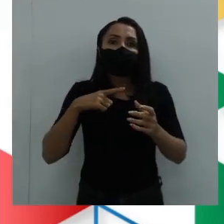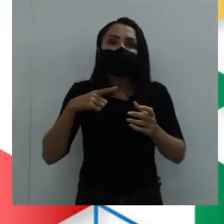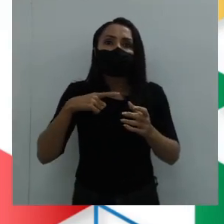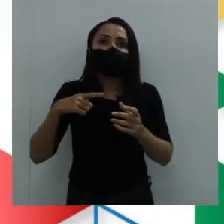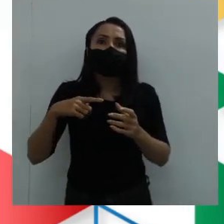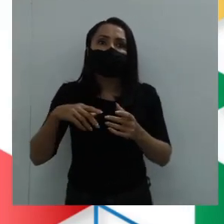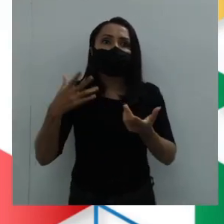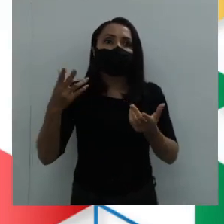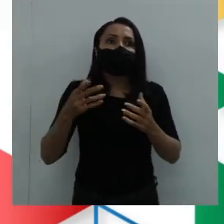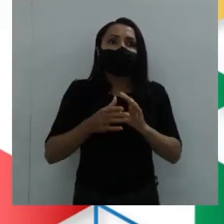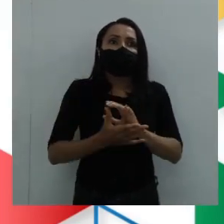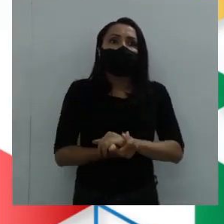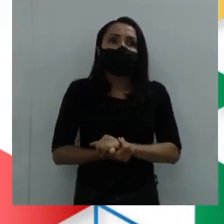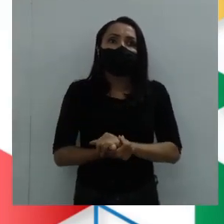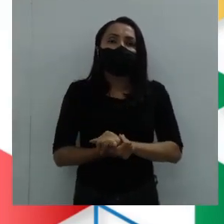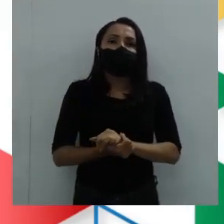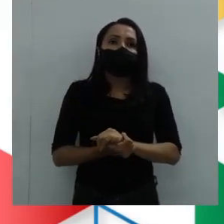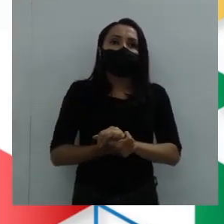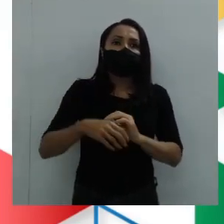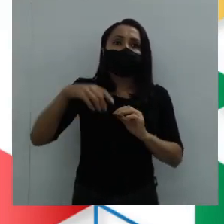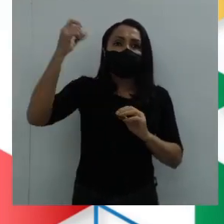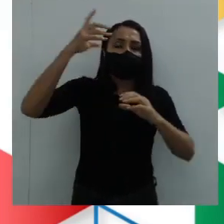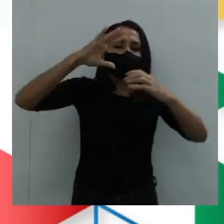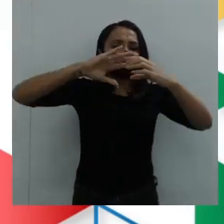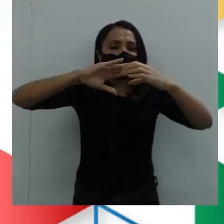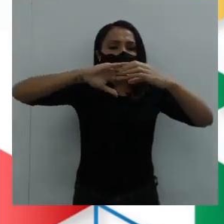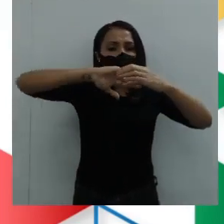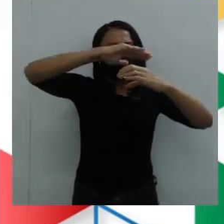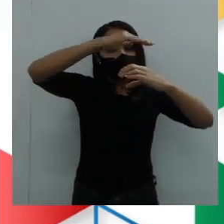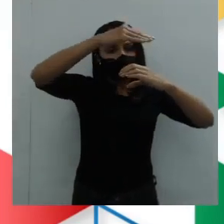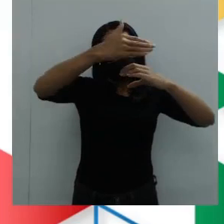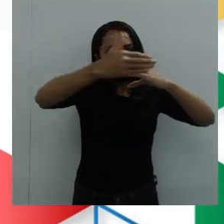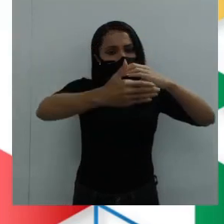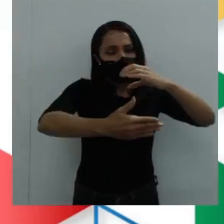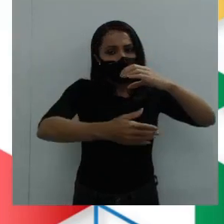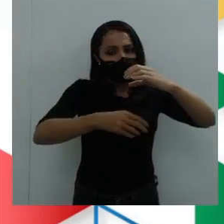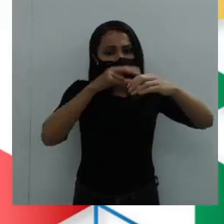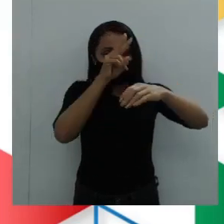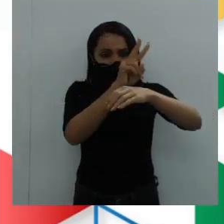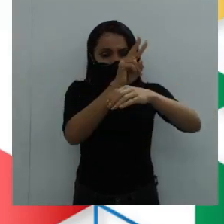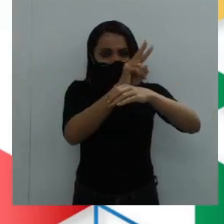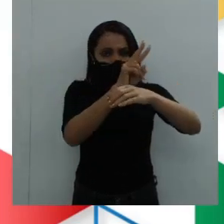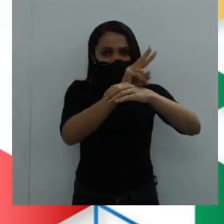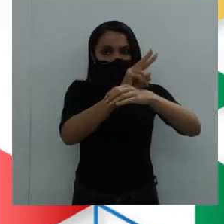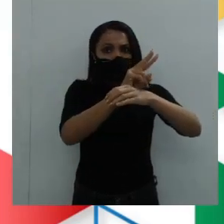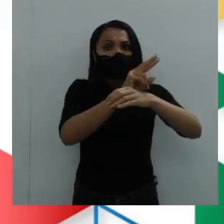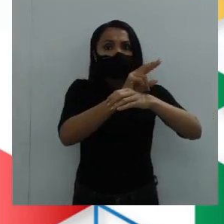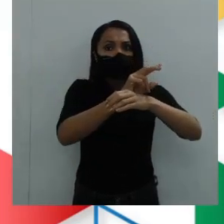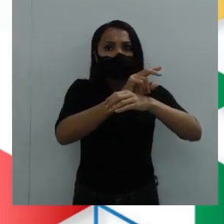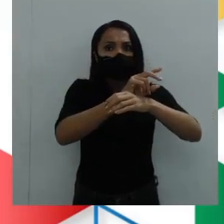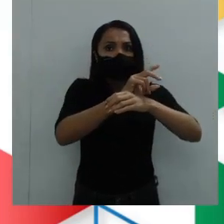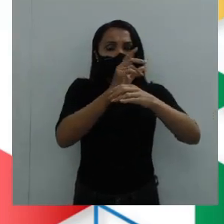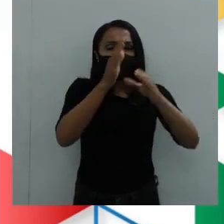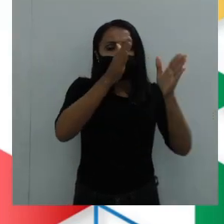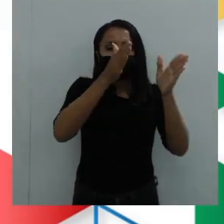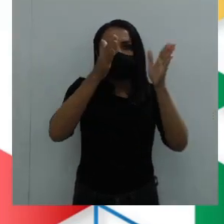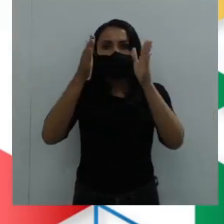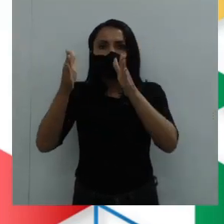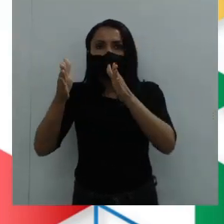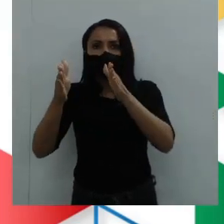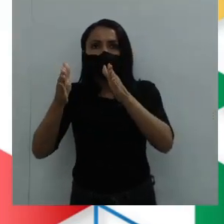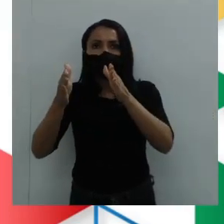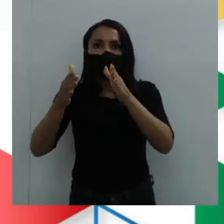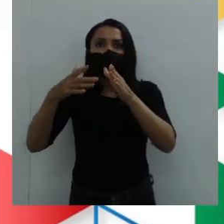radiação ultravioleta, né? A camada de ozônio que está protegendo, e já na outra imagem a gente tem a